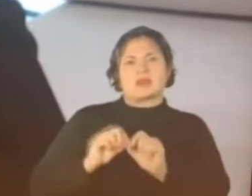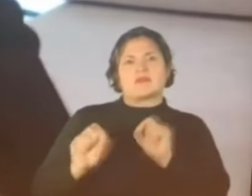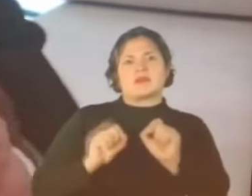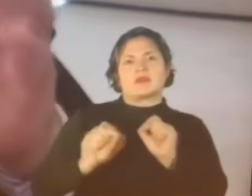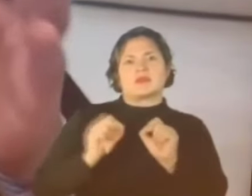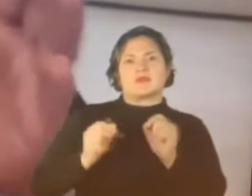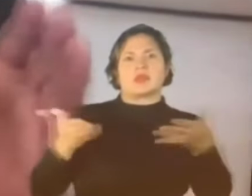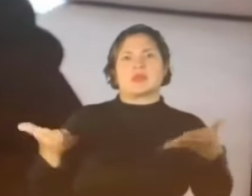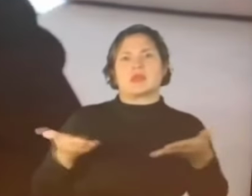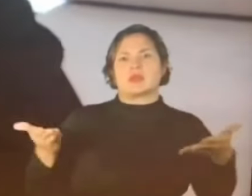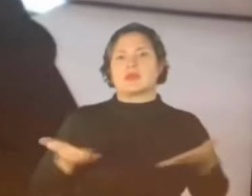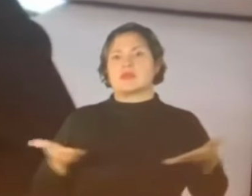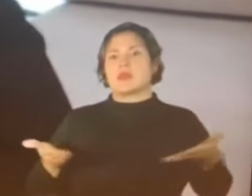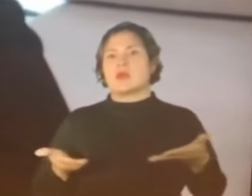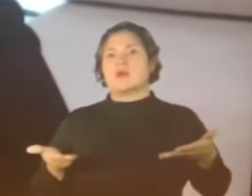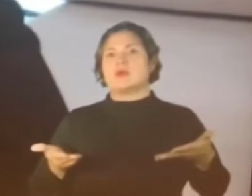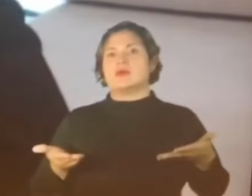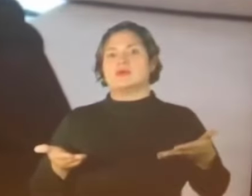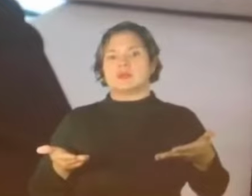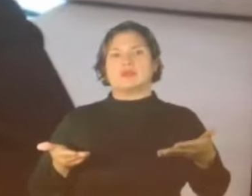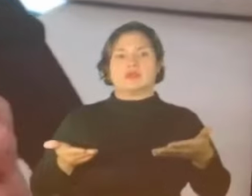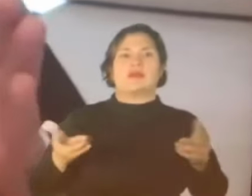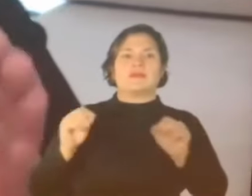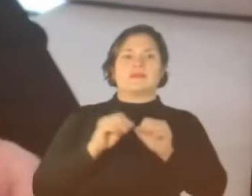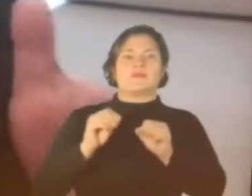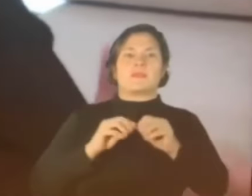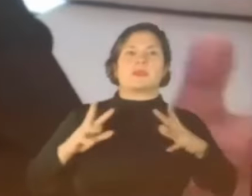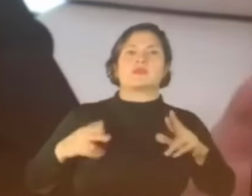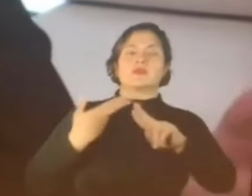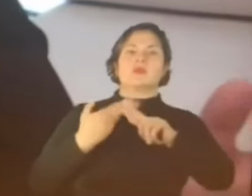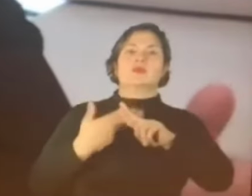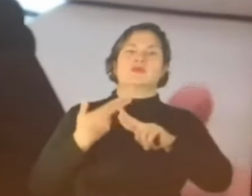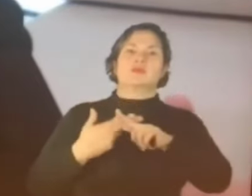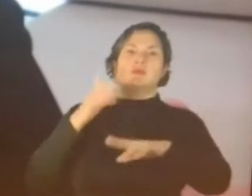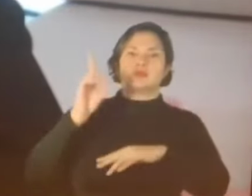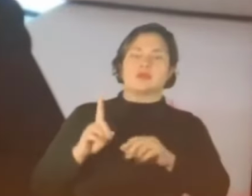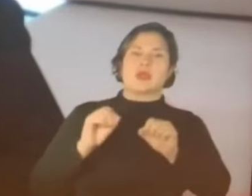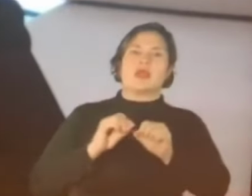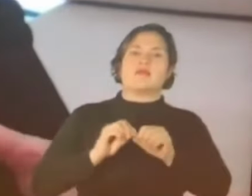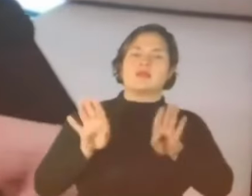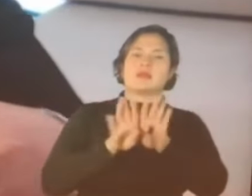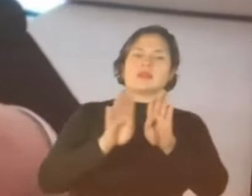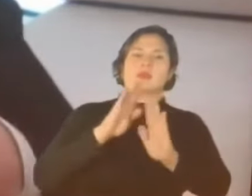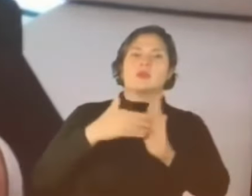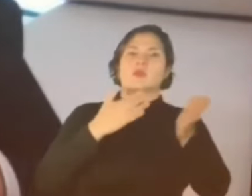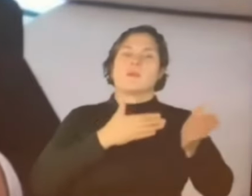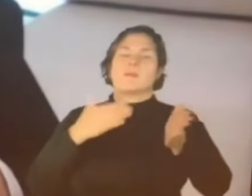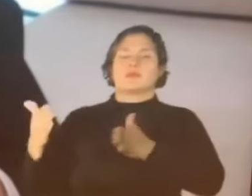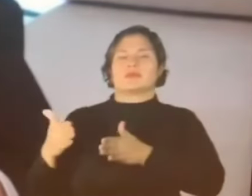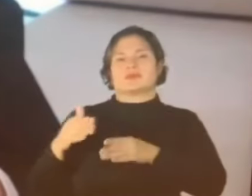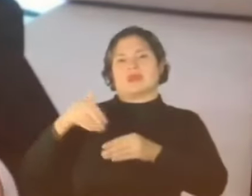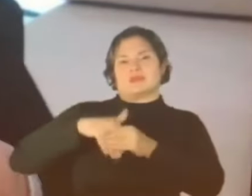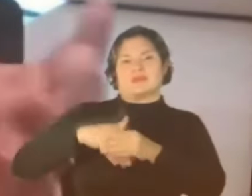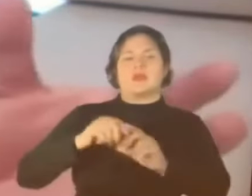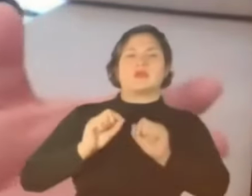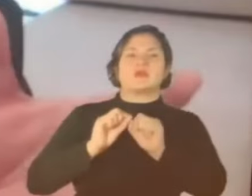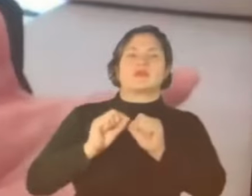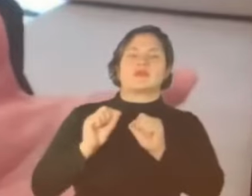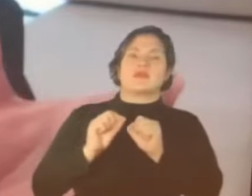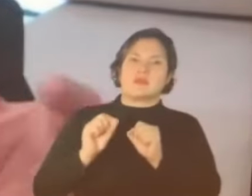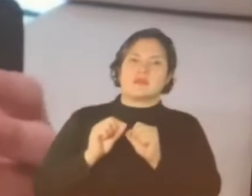de utilização do direito como instrumento político, o não fechamento do processo eleitoral. As eleições se transformaram no Brasil em